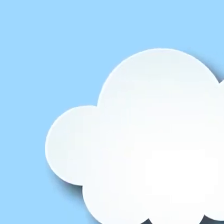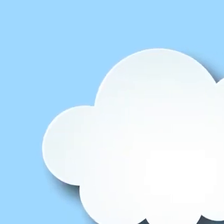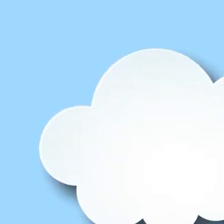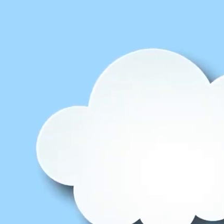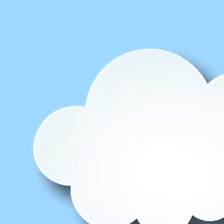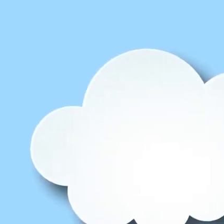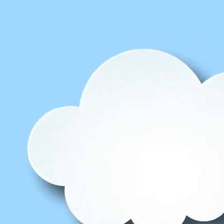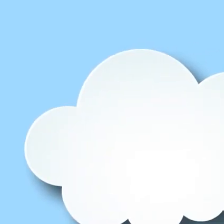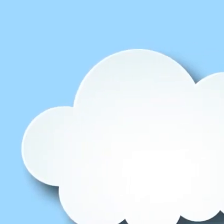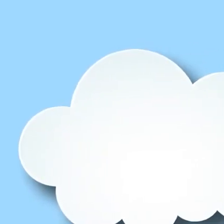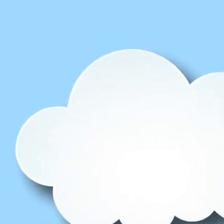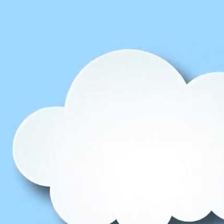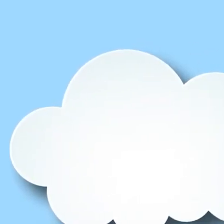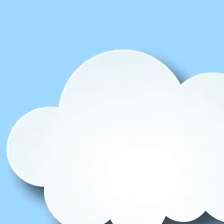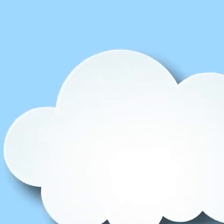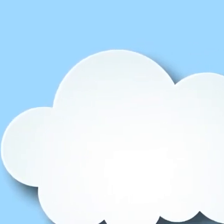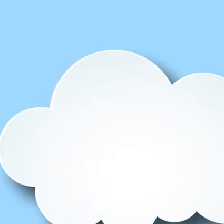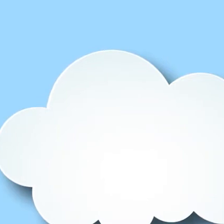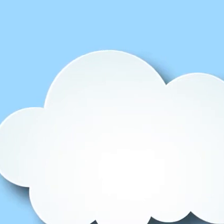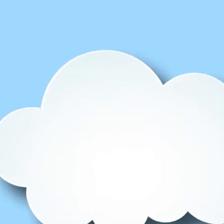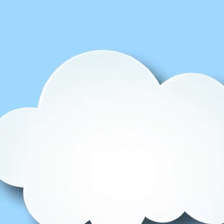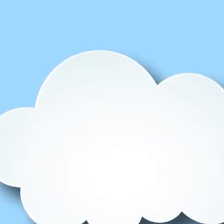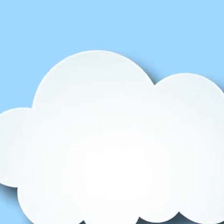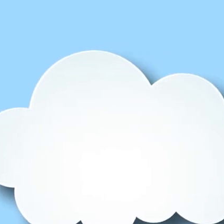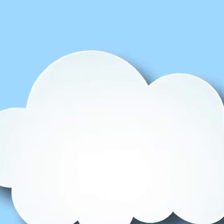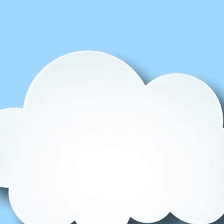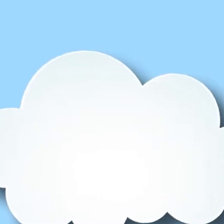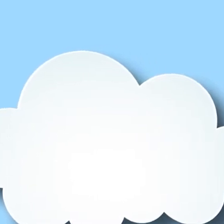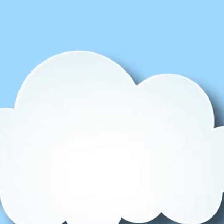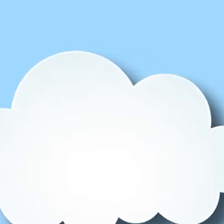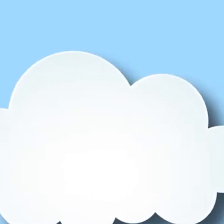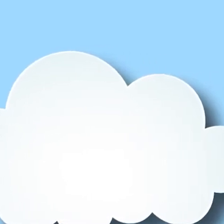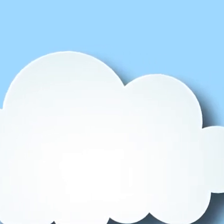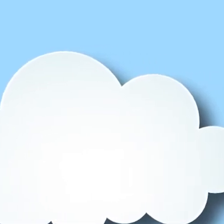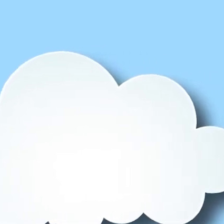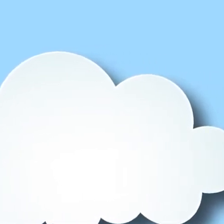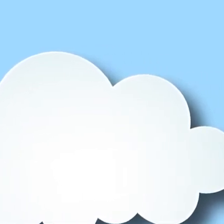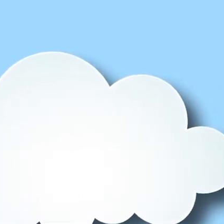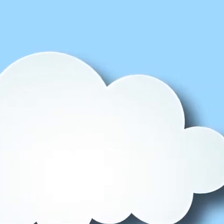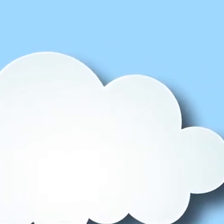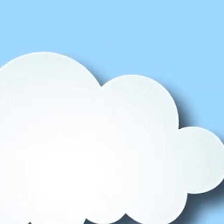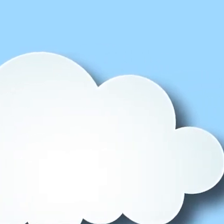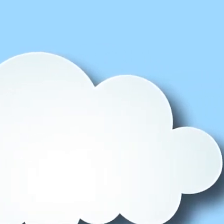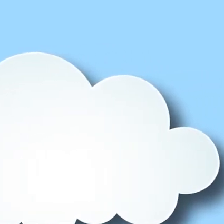Acompanhe todos os programas da Fábrica de Sonhos. Acesse